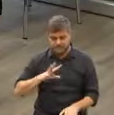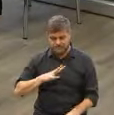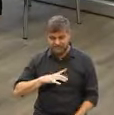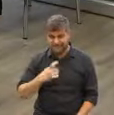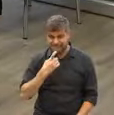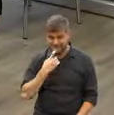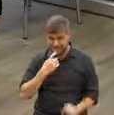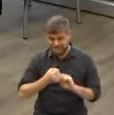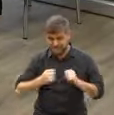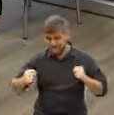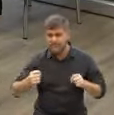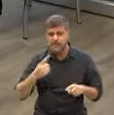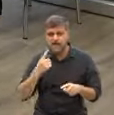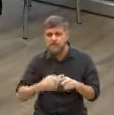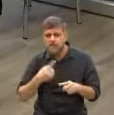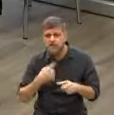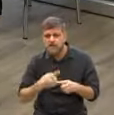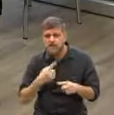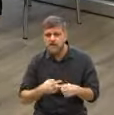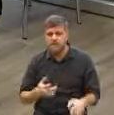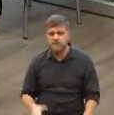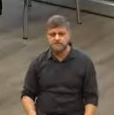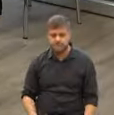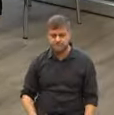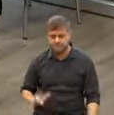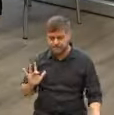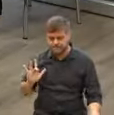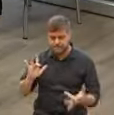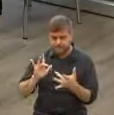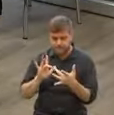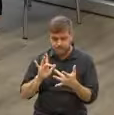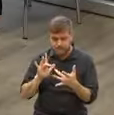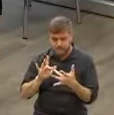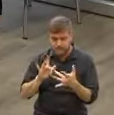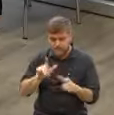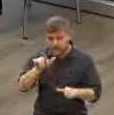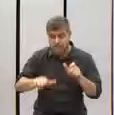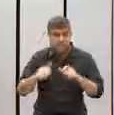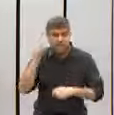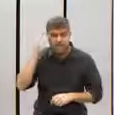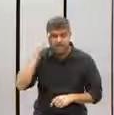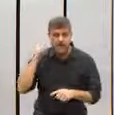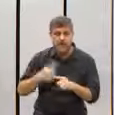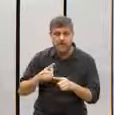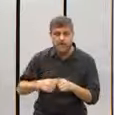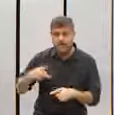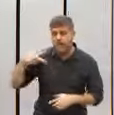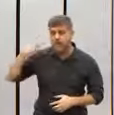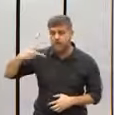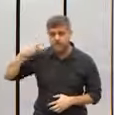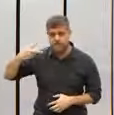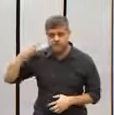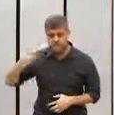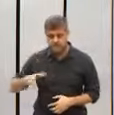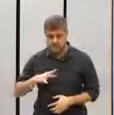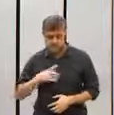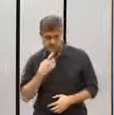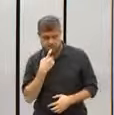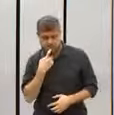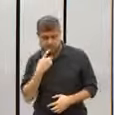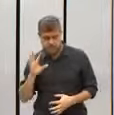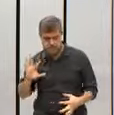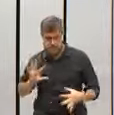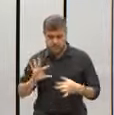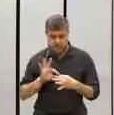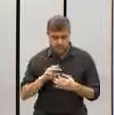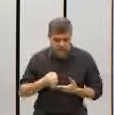cidades... Mas por que essa relação, então, para que as pessoas entendam por que um determinado vereador, vou falar de Campinas,